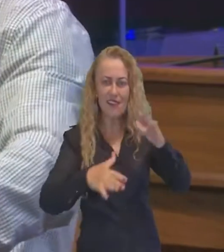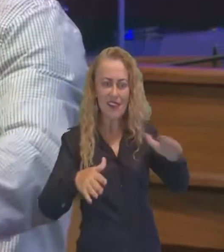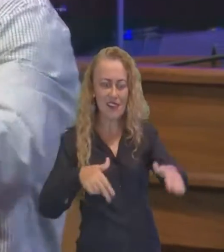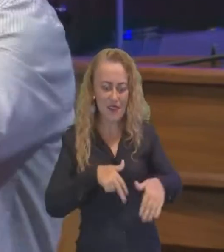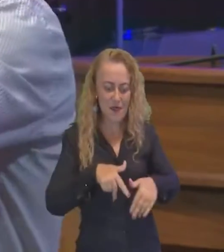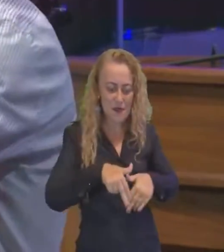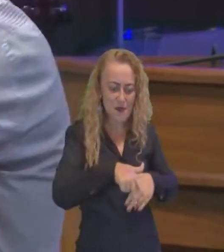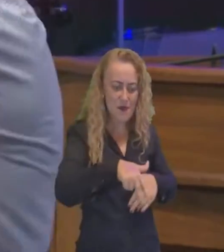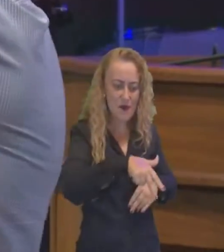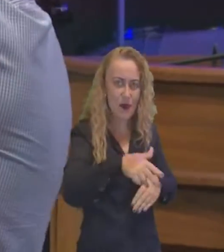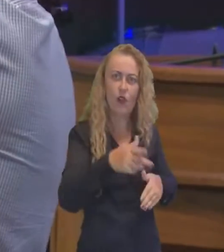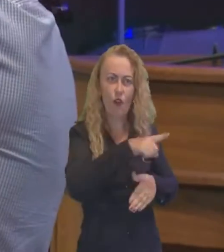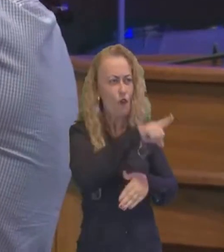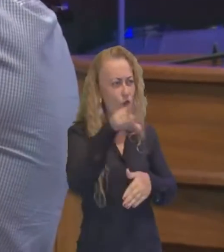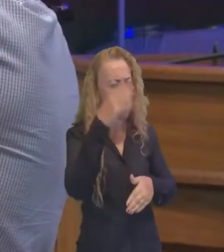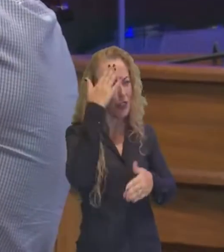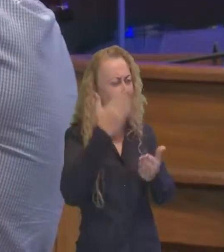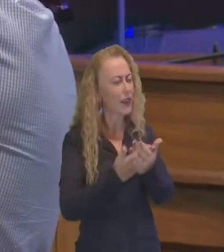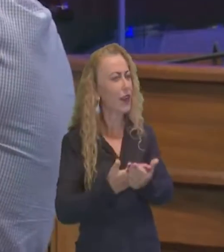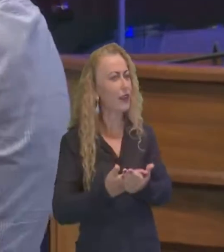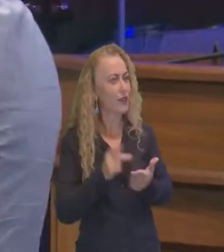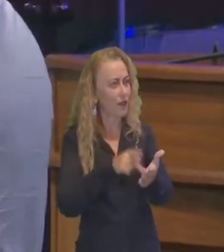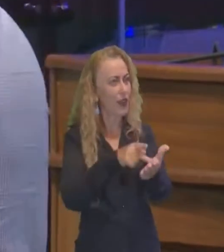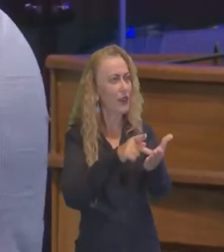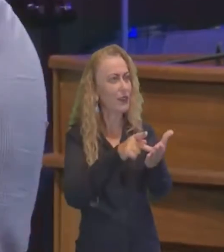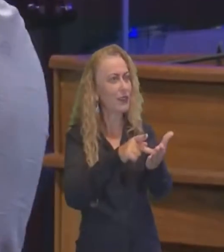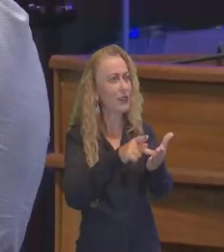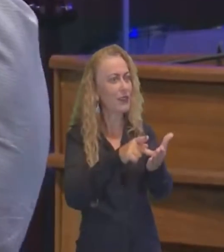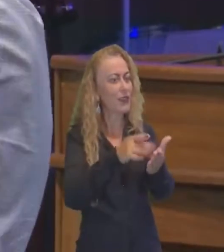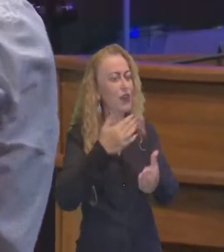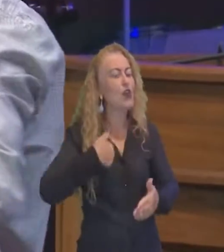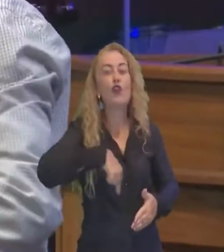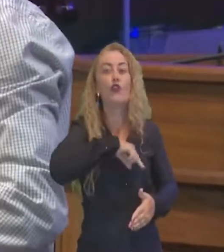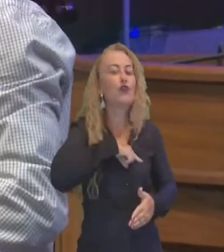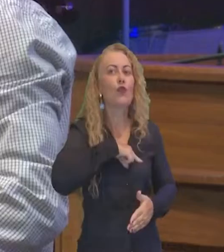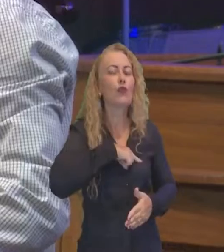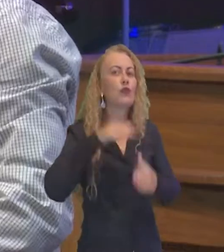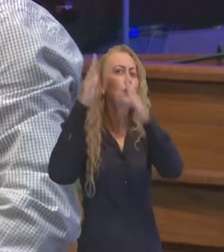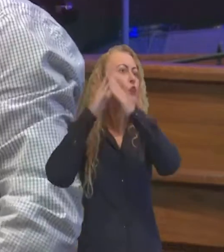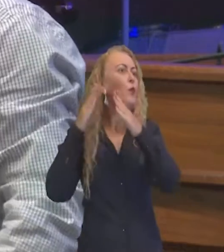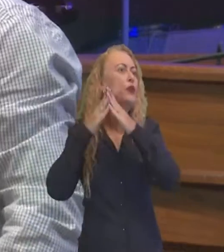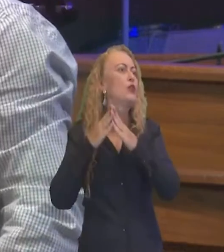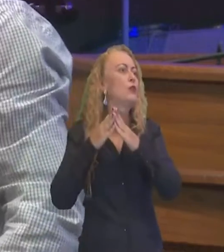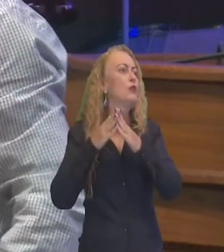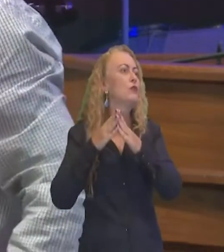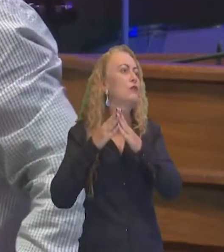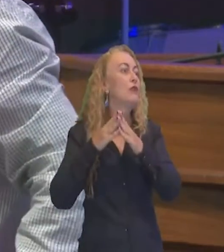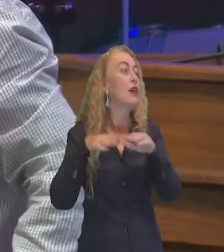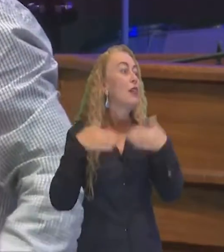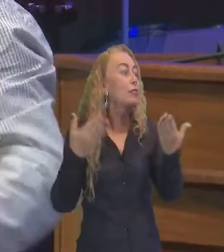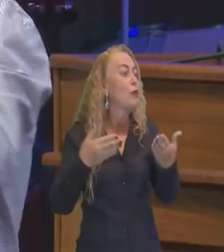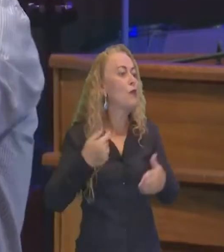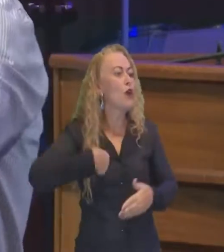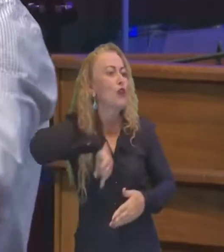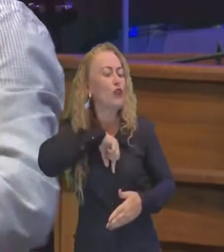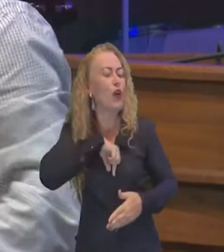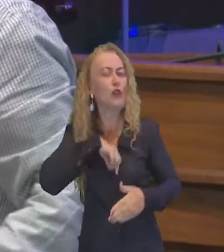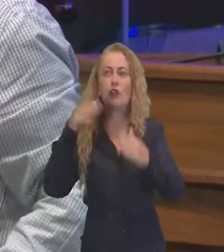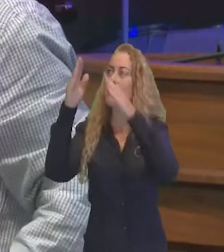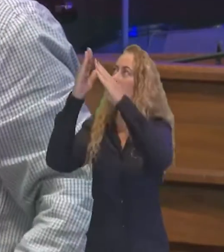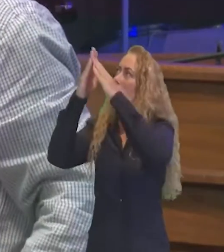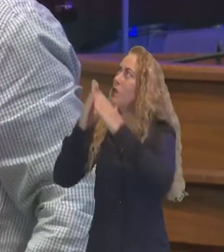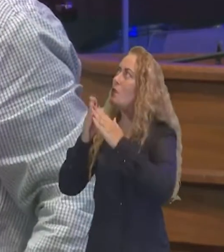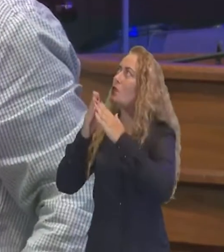está em que nós não pedimos e nós não esperamos o sobrenatural de Deus. E eu quero